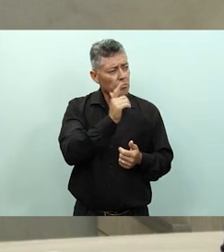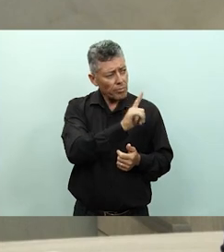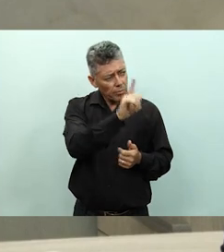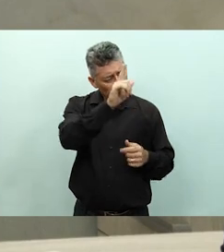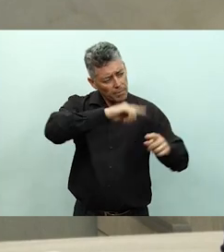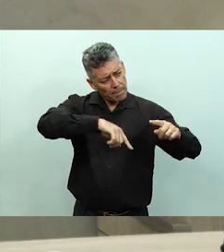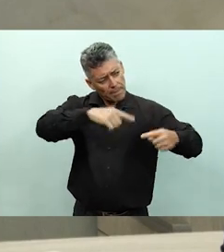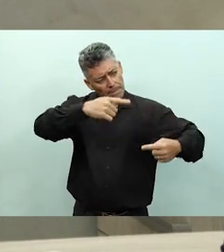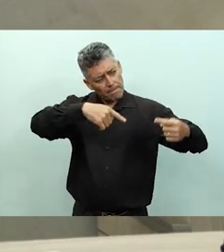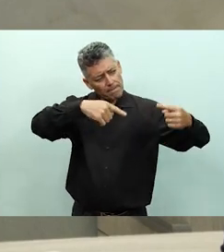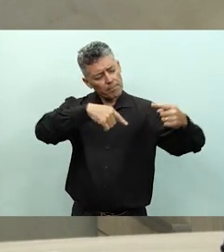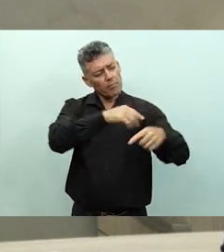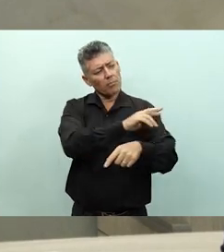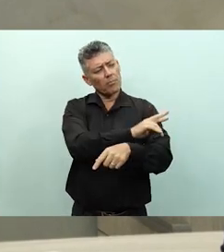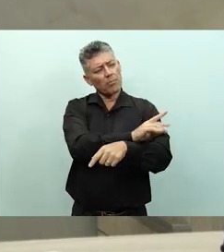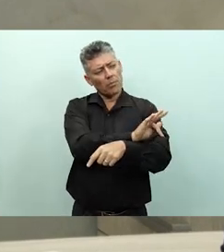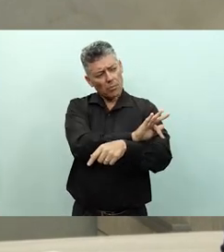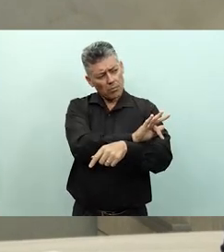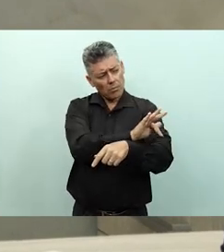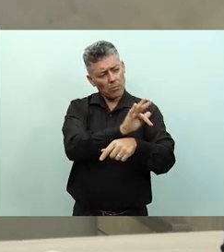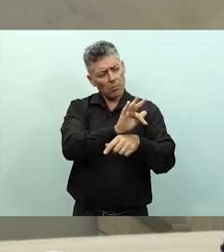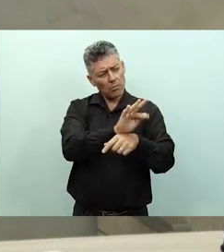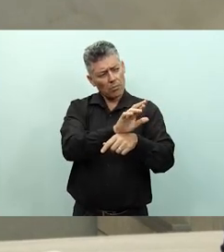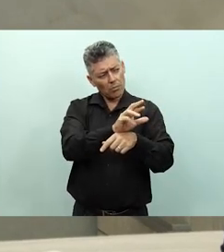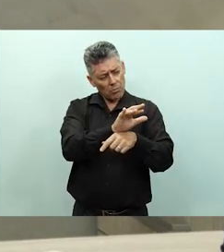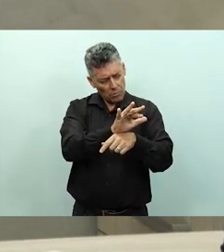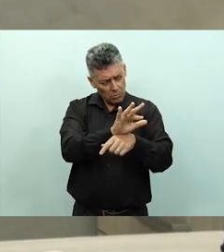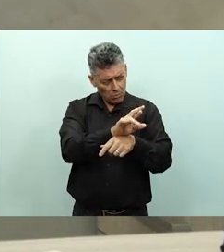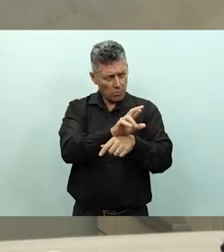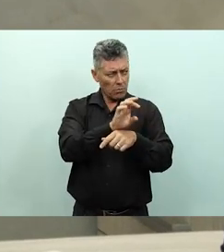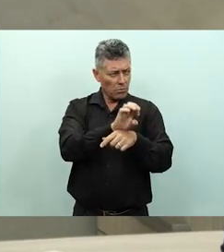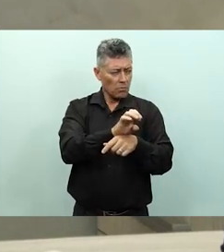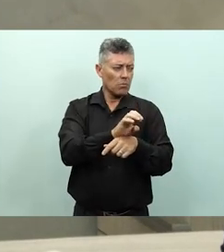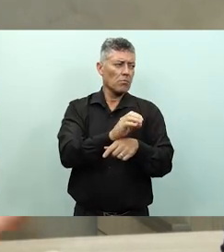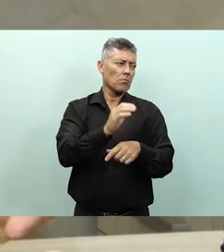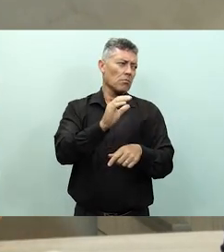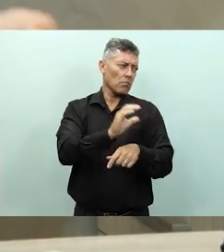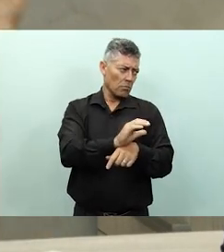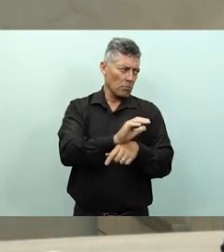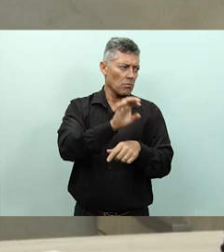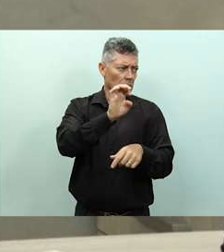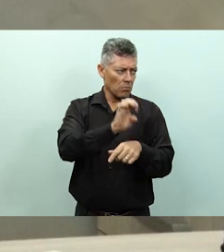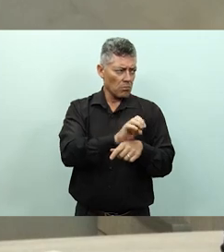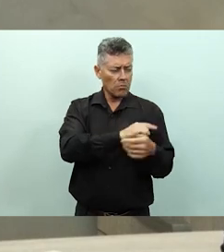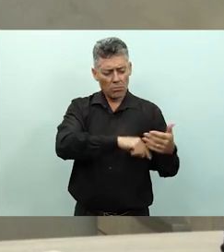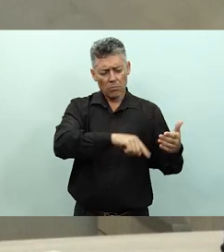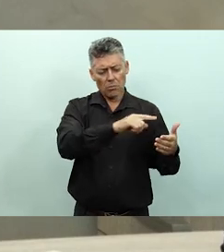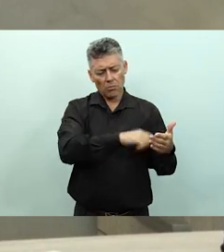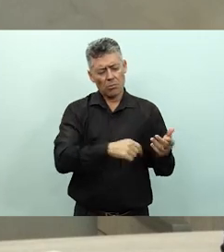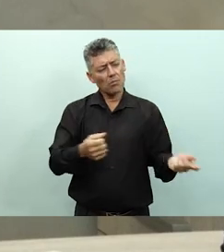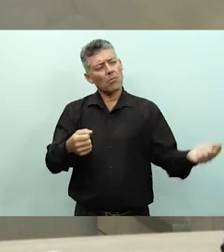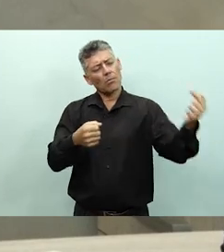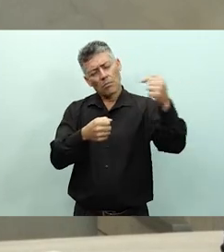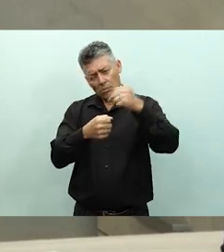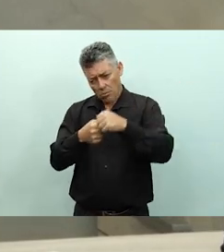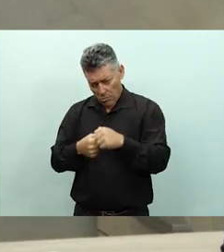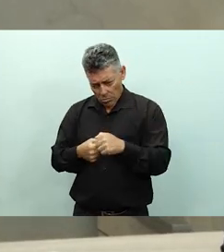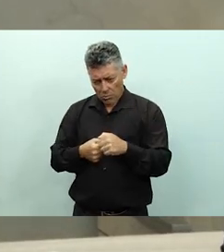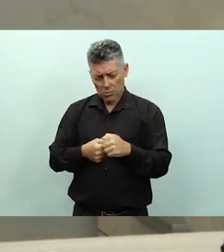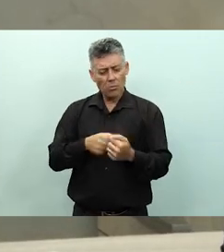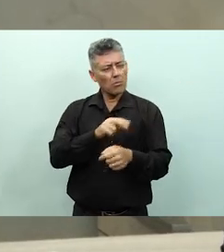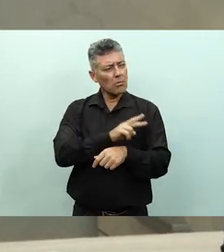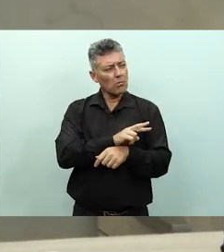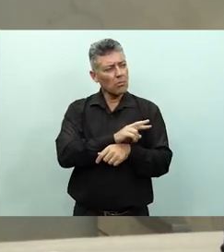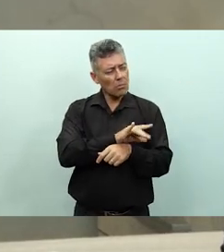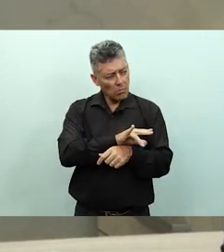para disputar contra Fernando Freire. Assume Carlos Eduardo Alves, que rompe com a família e vai para o partido de Vilma, isso é importante também